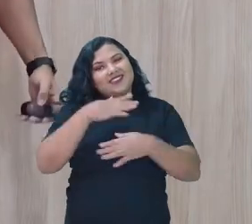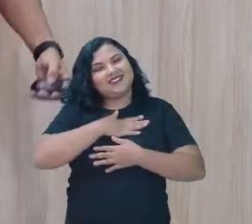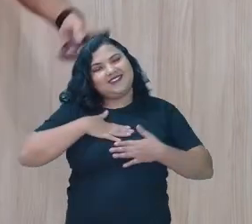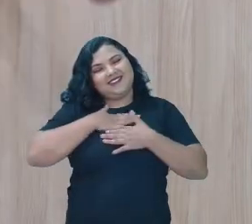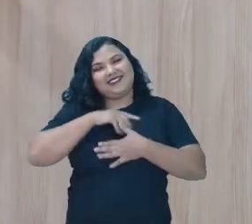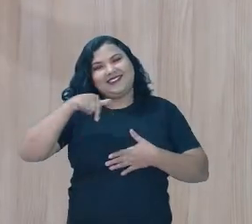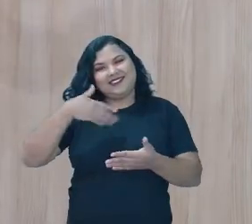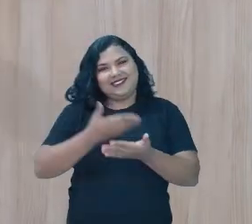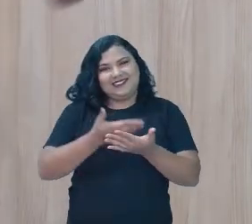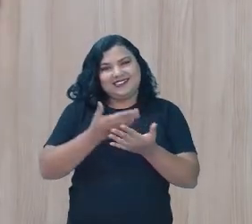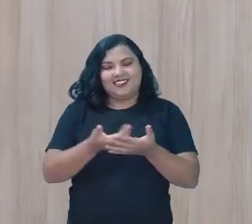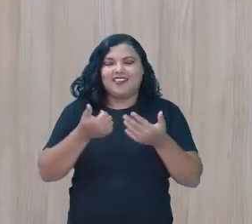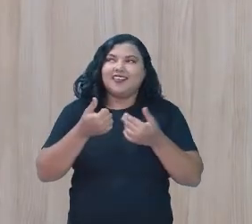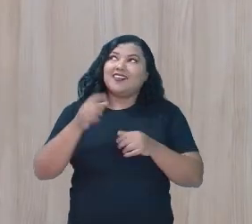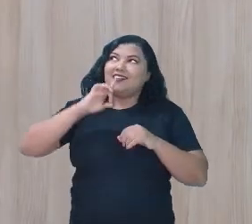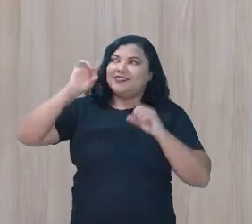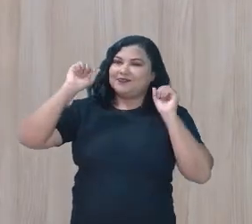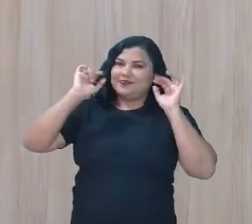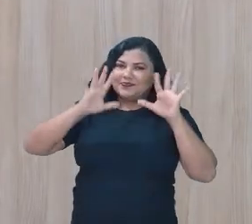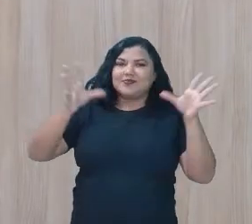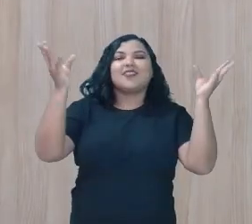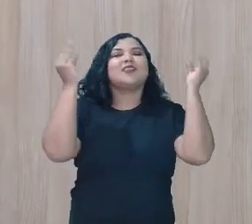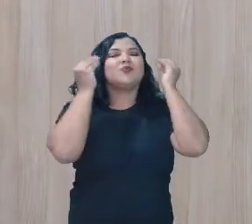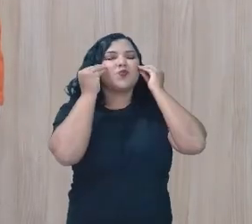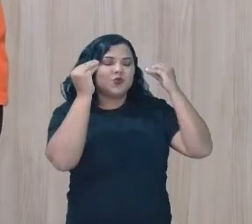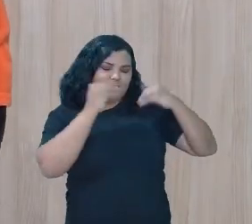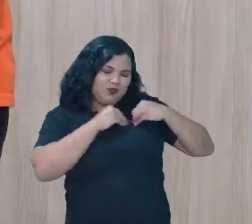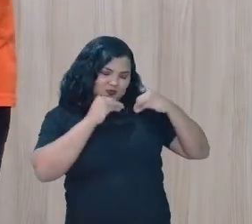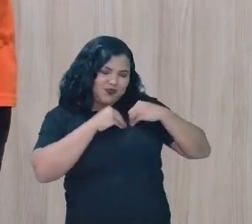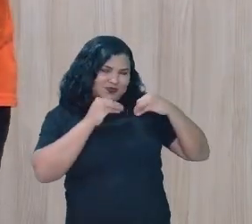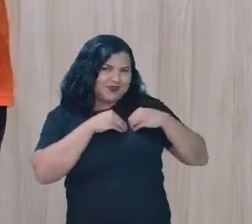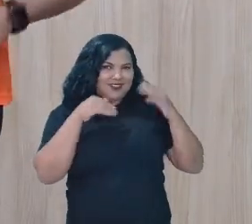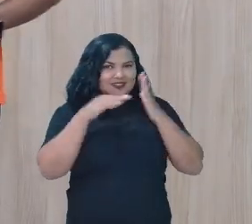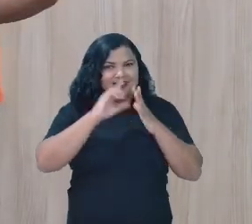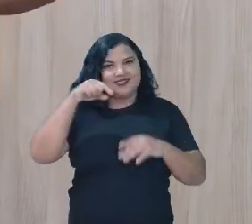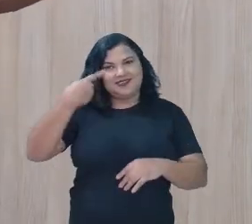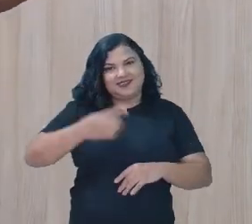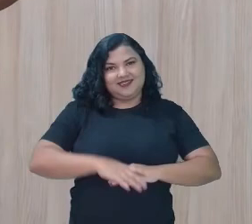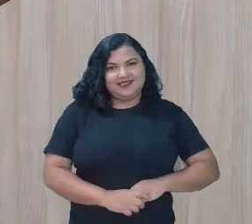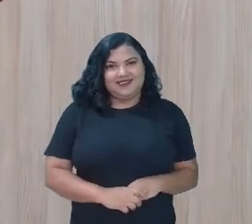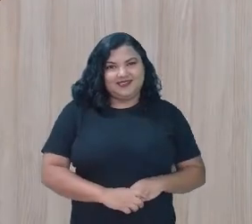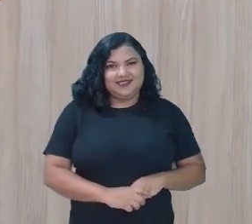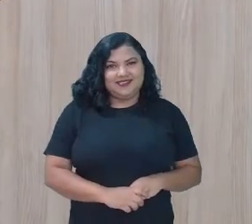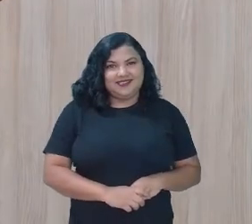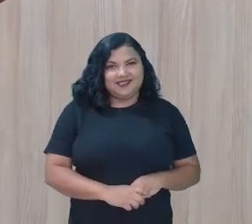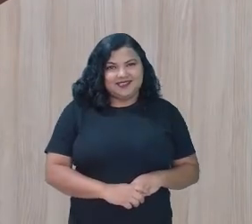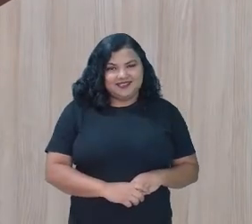gostado dessa aula. Fiquem com Deus, um cheiro no seu coração e até a próxima.